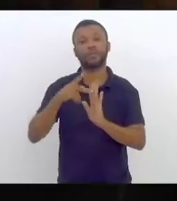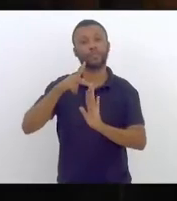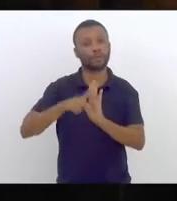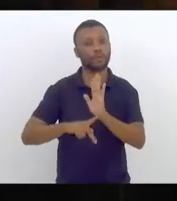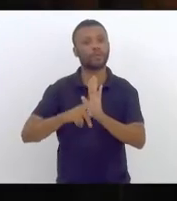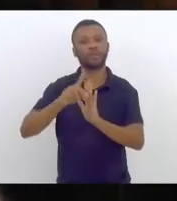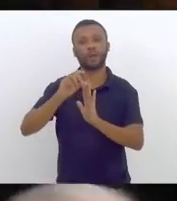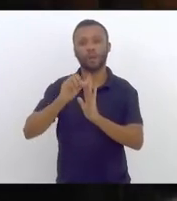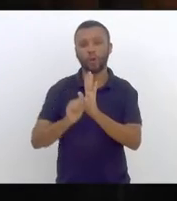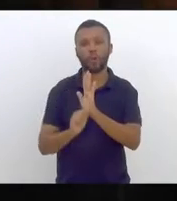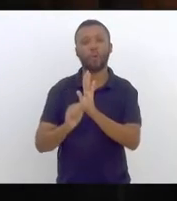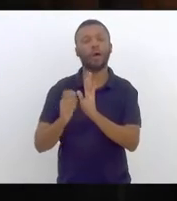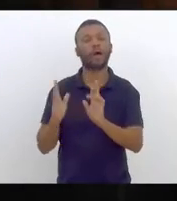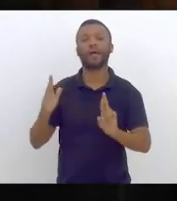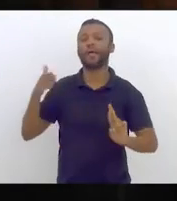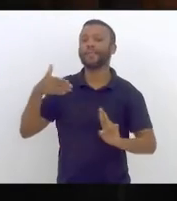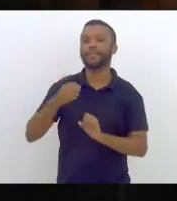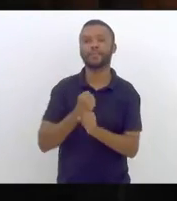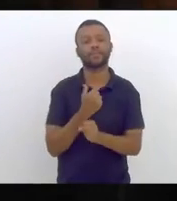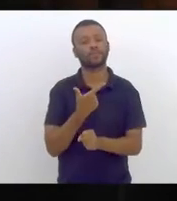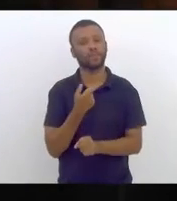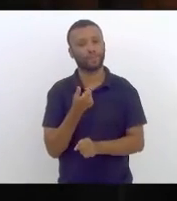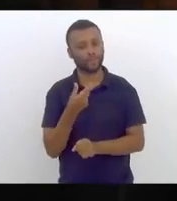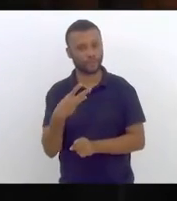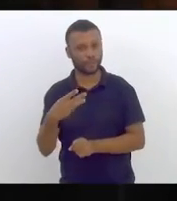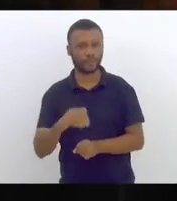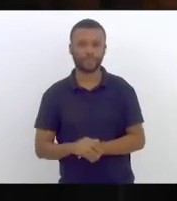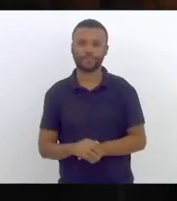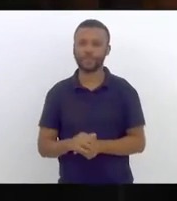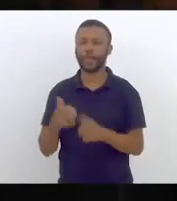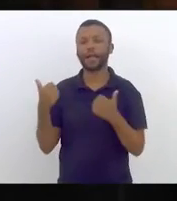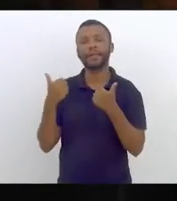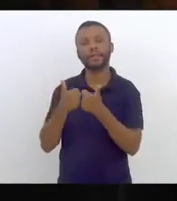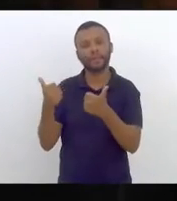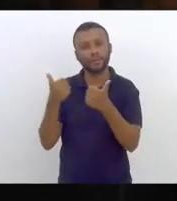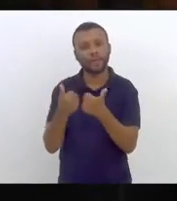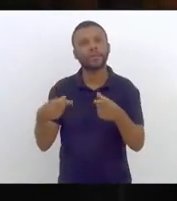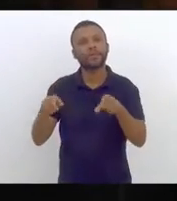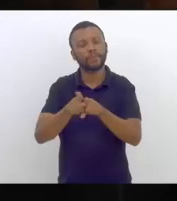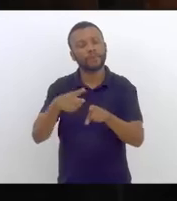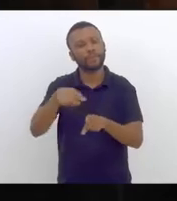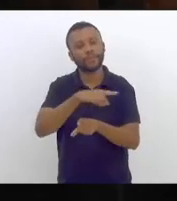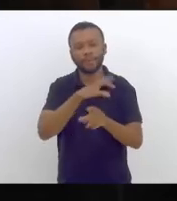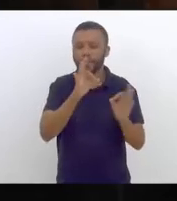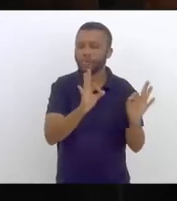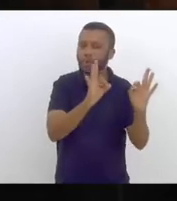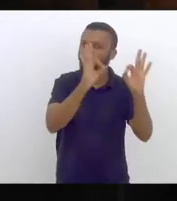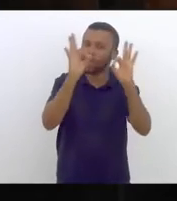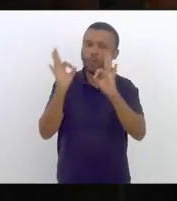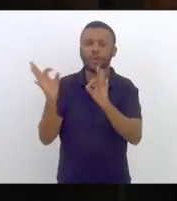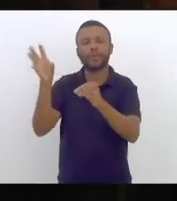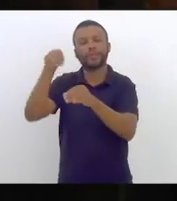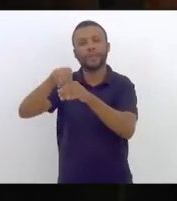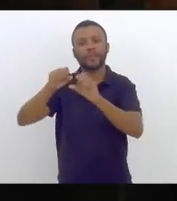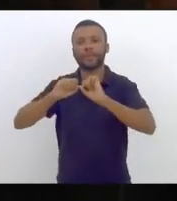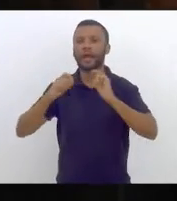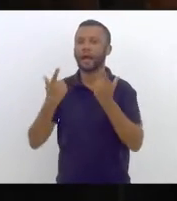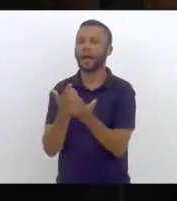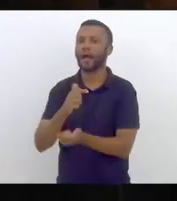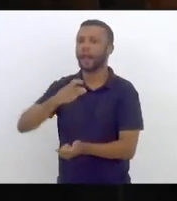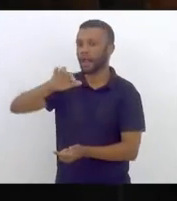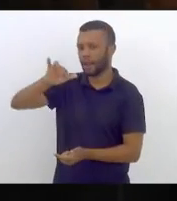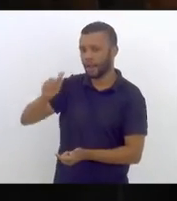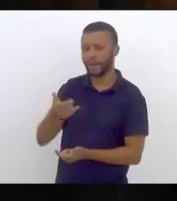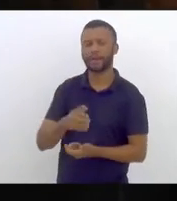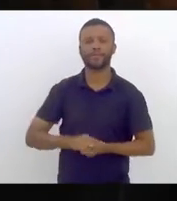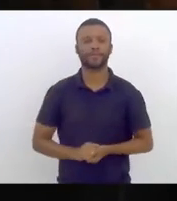ano de 23. Transporte, que o senhor também acompanhou de maneira excelente dentro dessa casa, foi